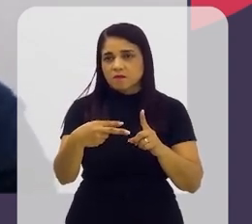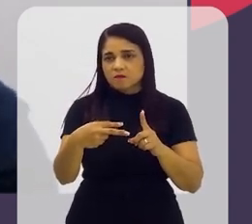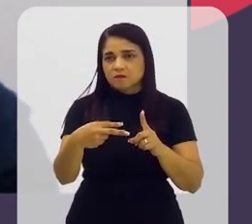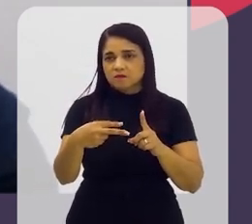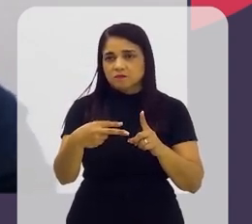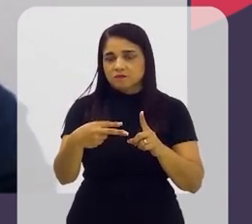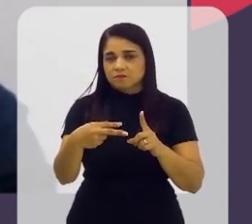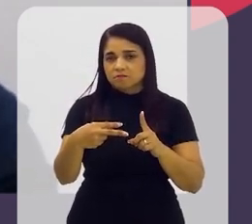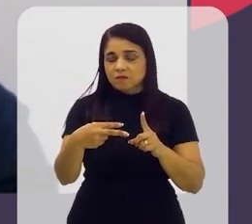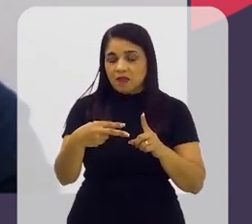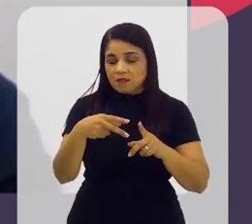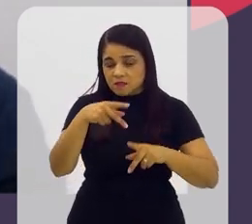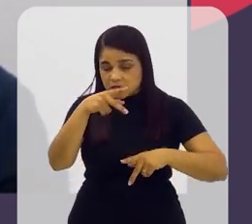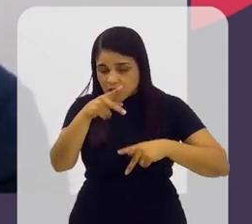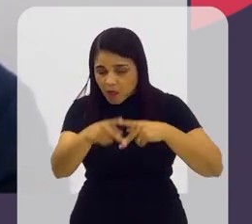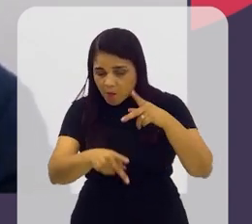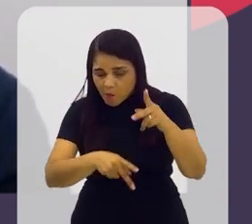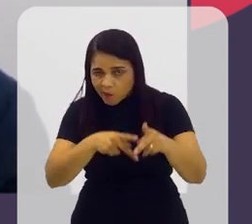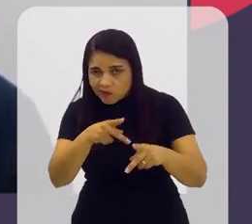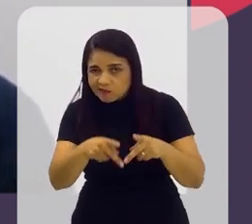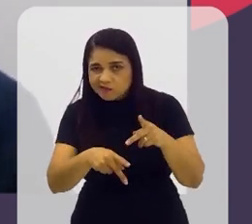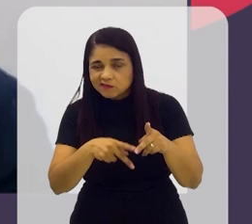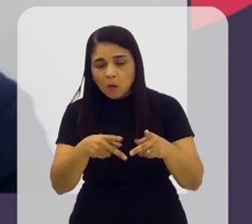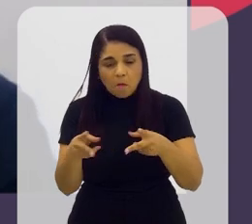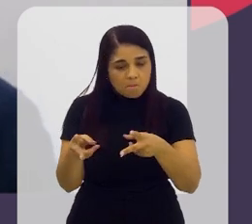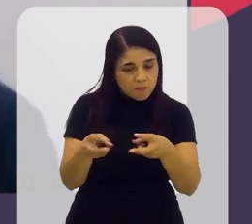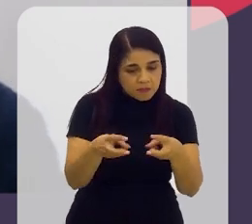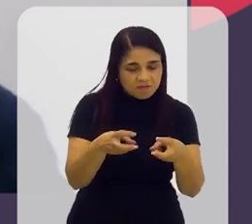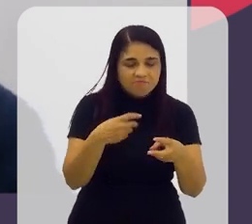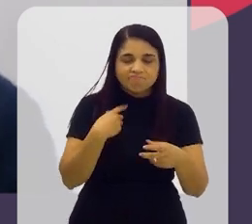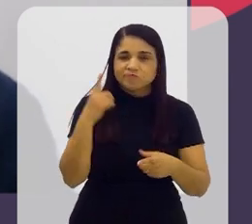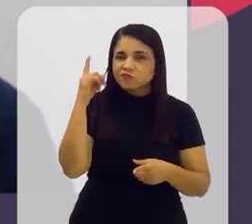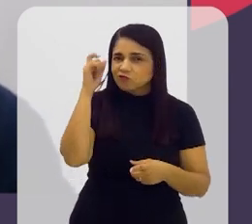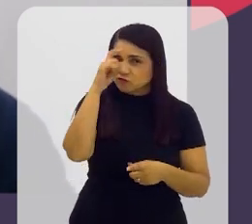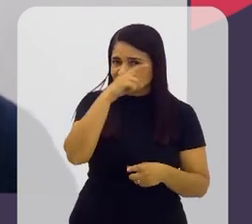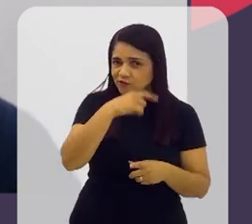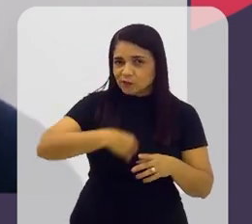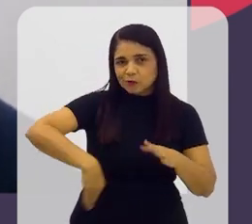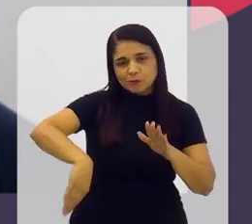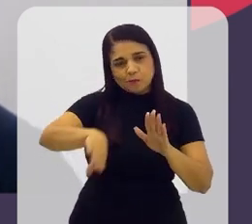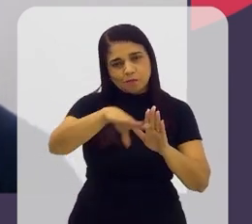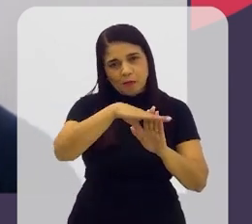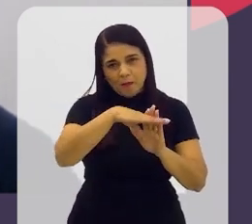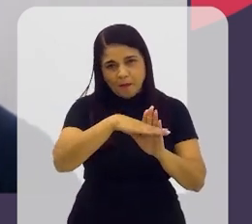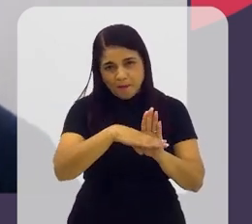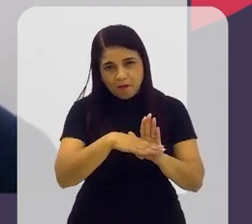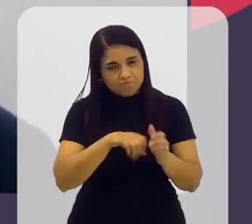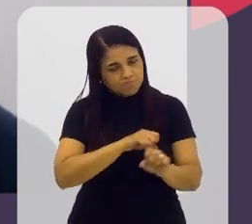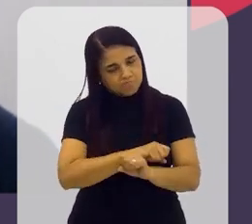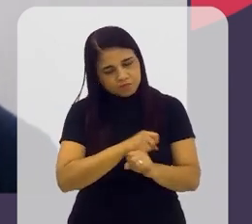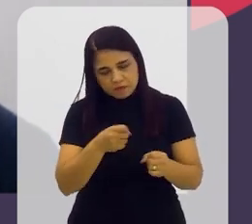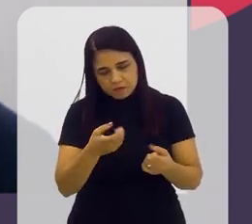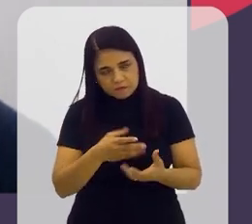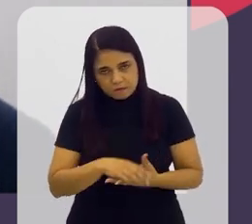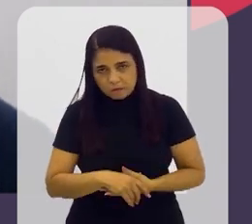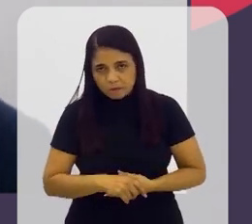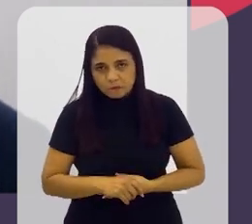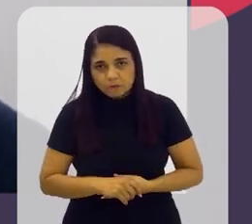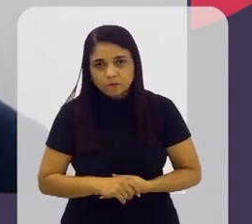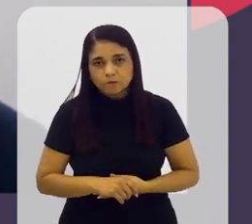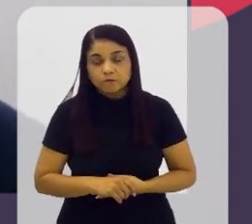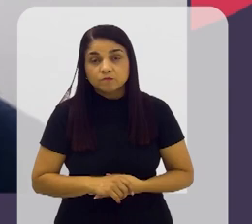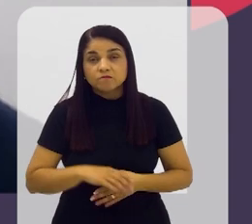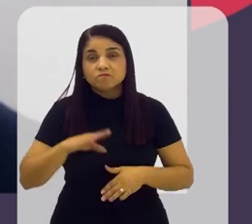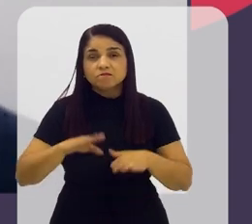gerar maior comoção pública, é difícil a gente pautar nesse momento, né? Não tem como a gente pautar.